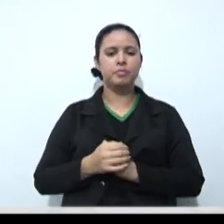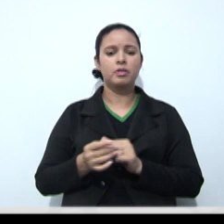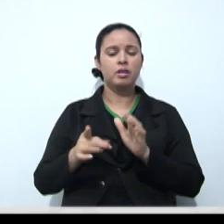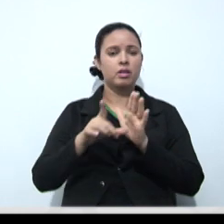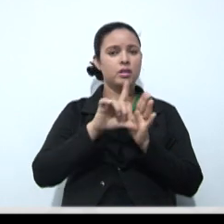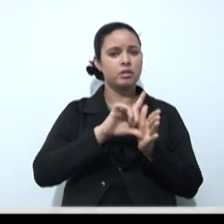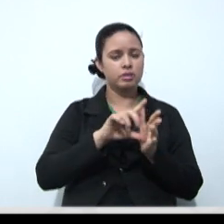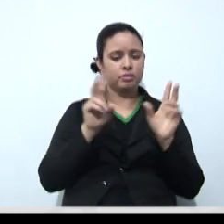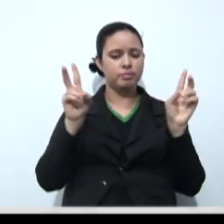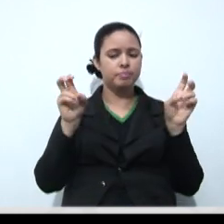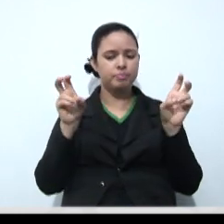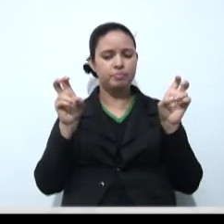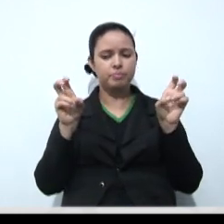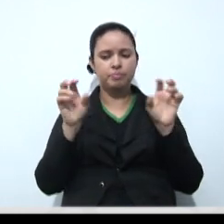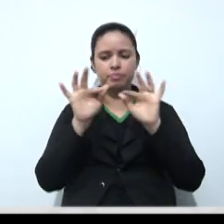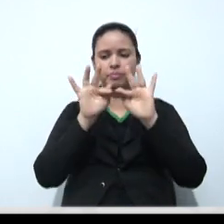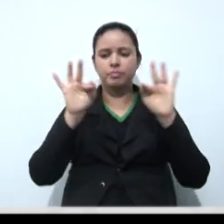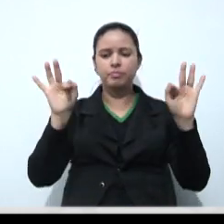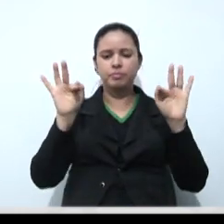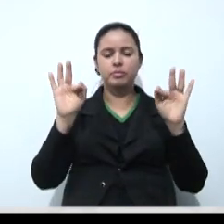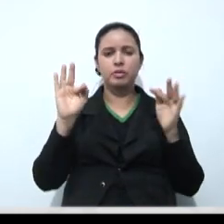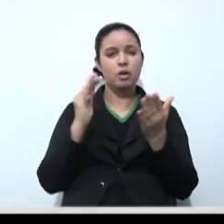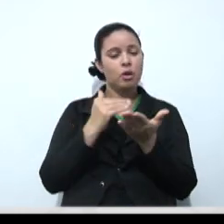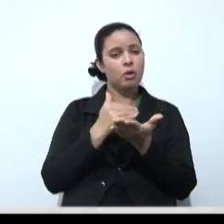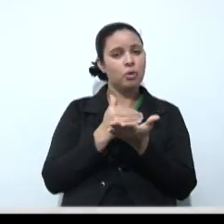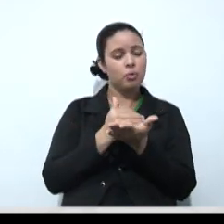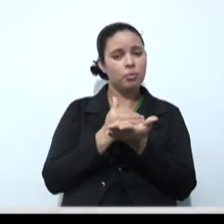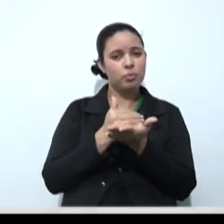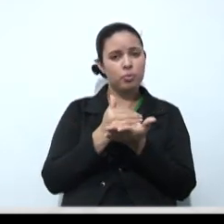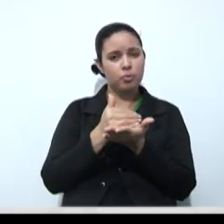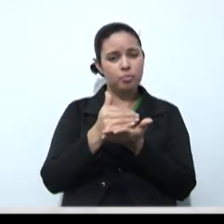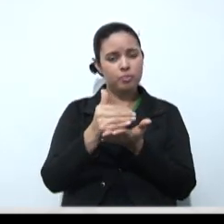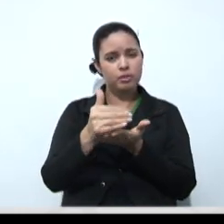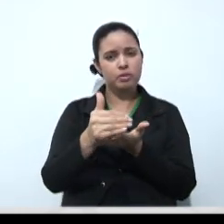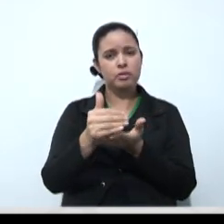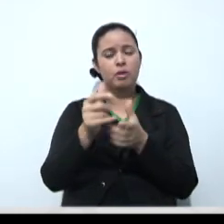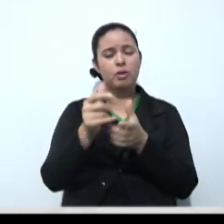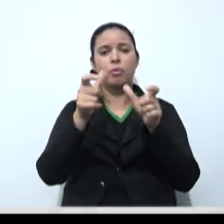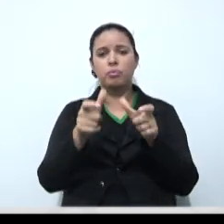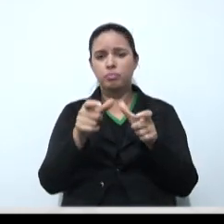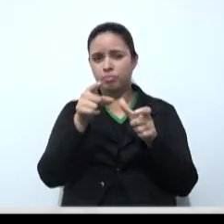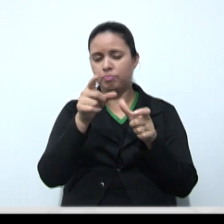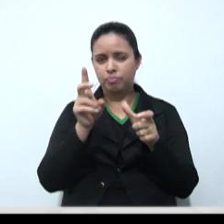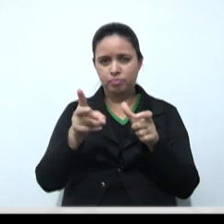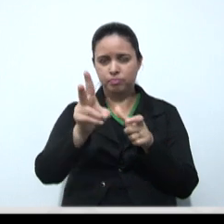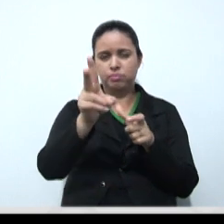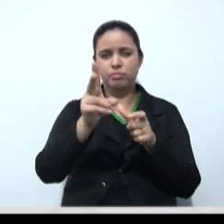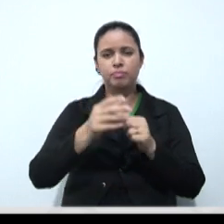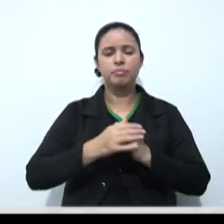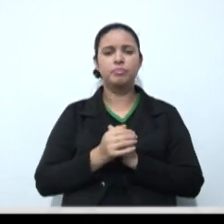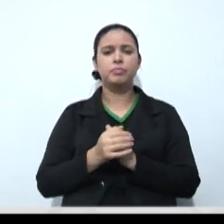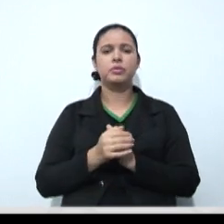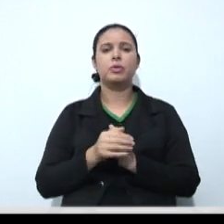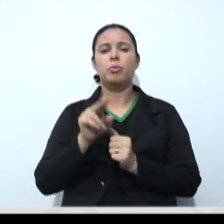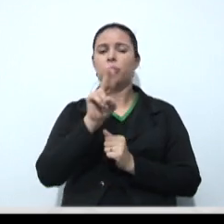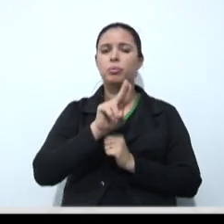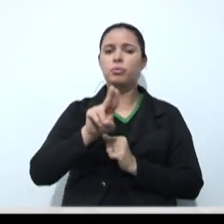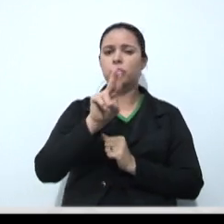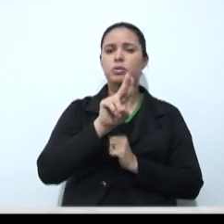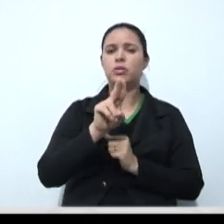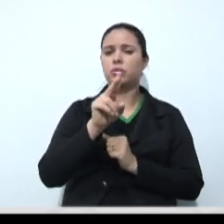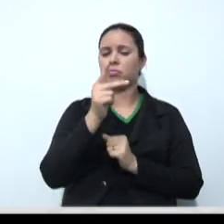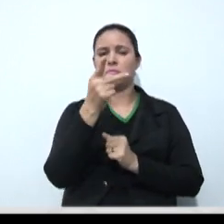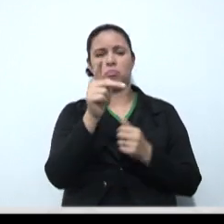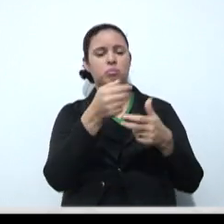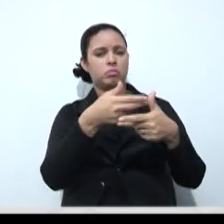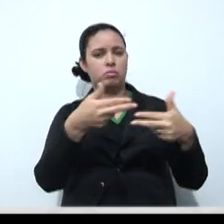essa frase aqui para vocês. Comece de onde você está. Use o que você tiver, faça o que você